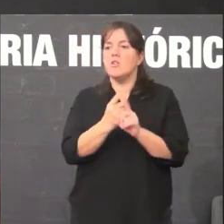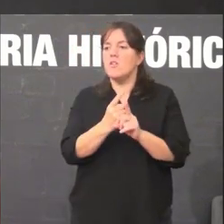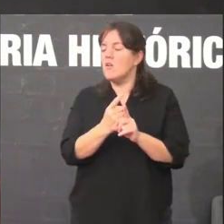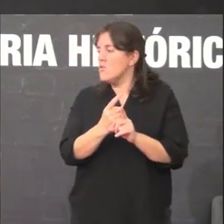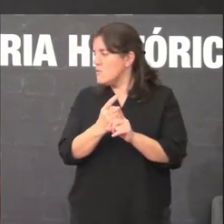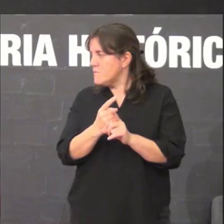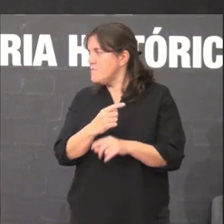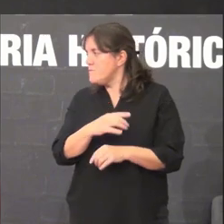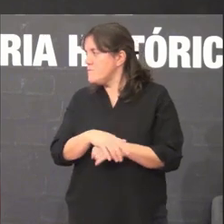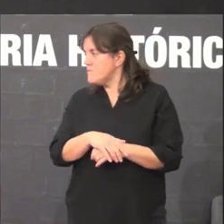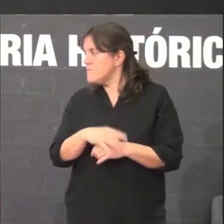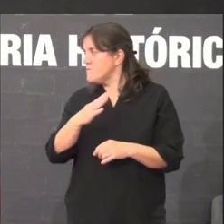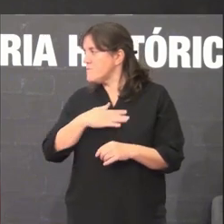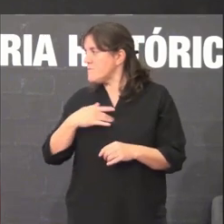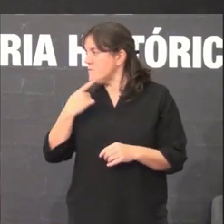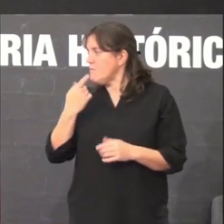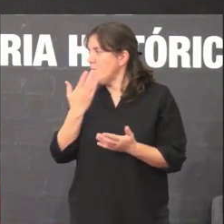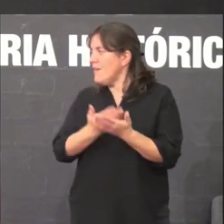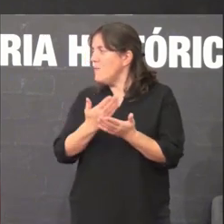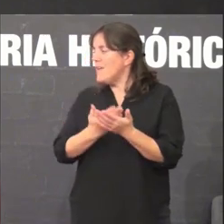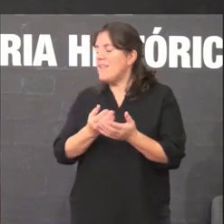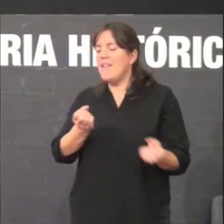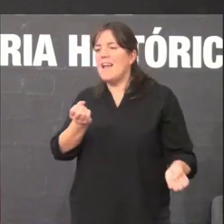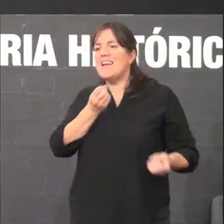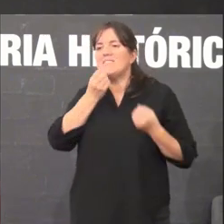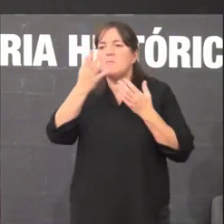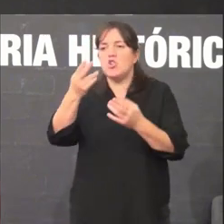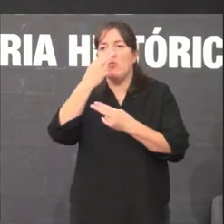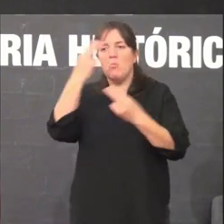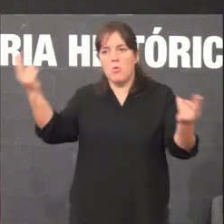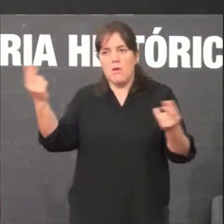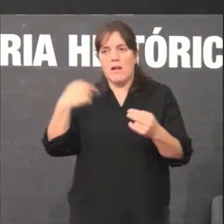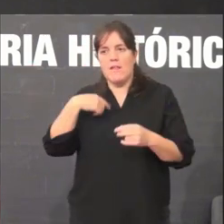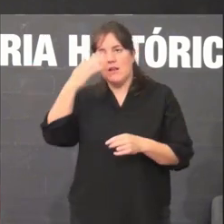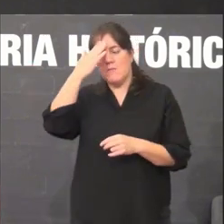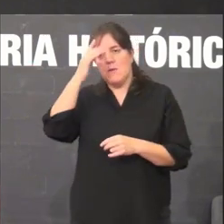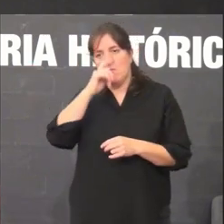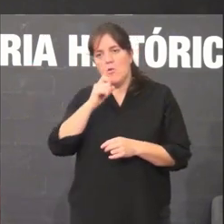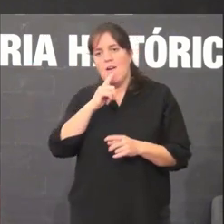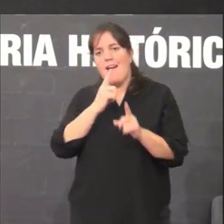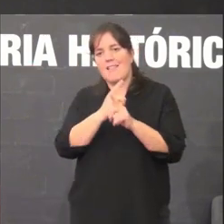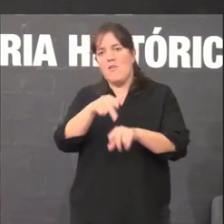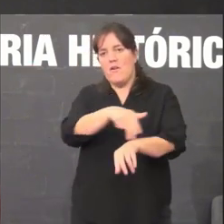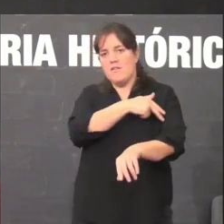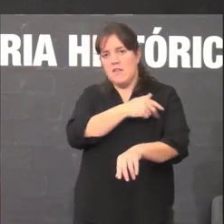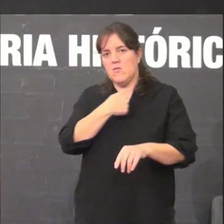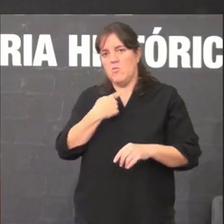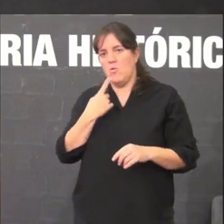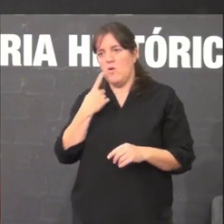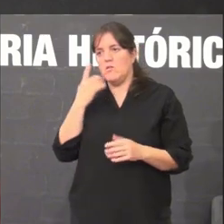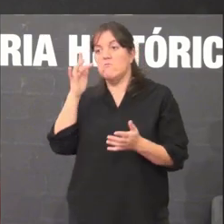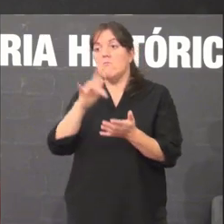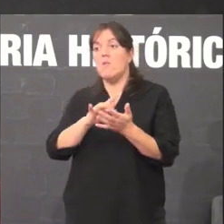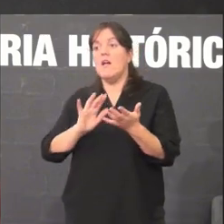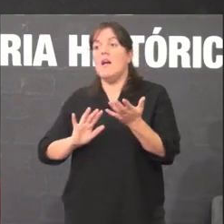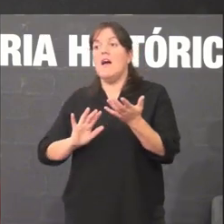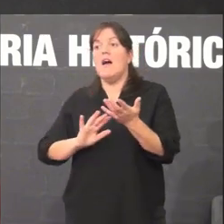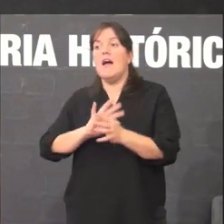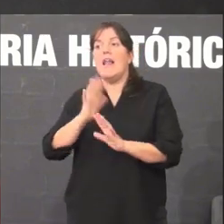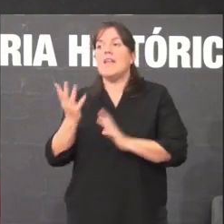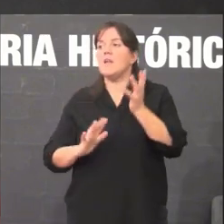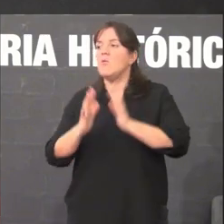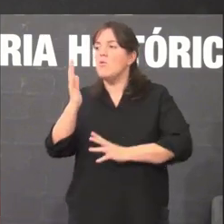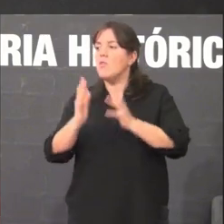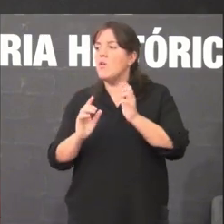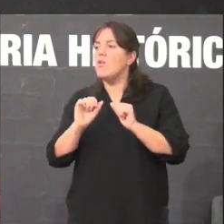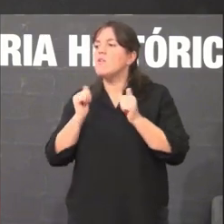imediata expressão pública das memórias do antifascismo. Logo a seguir à Revolução, começam a surgir no